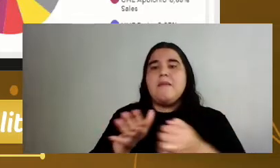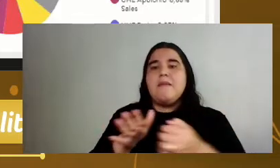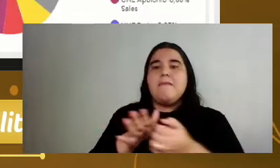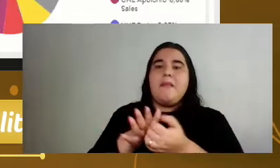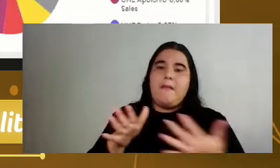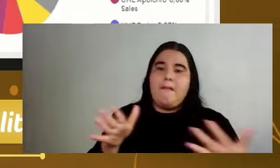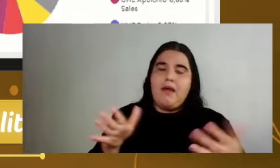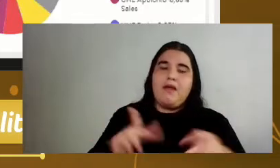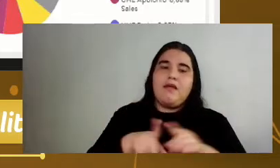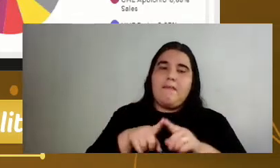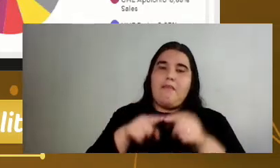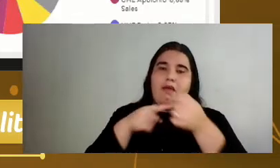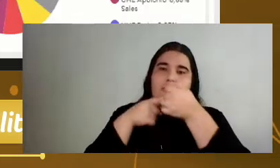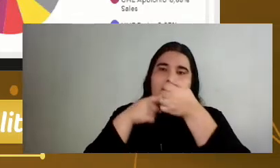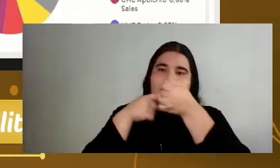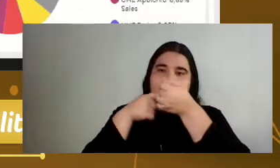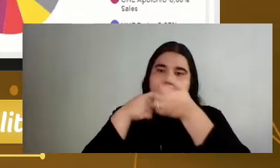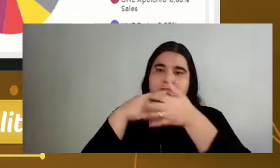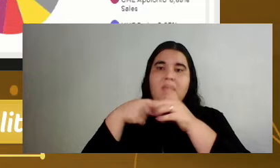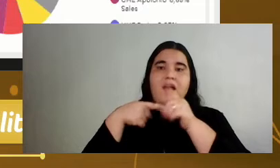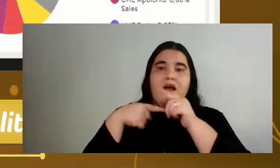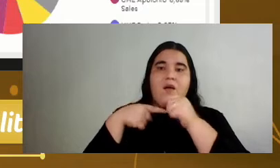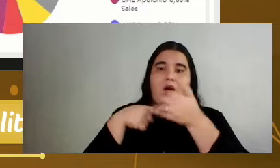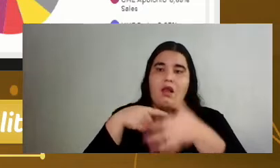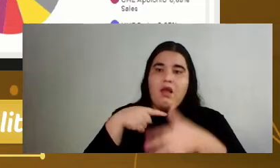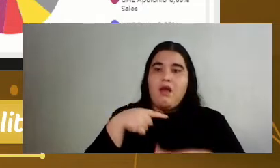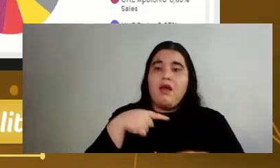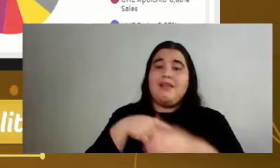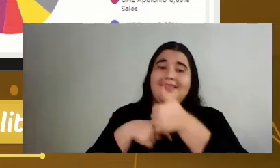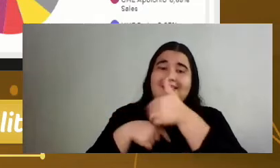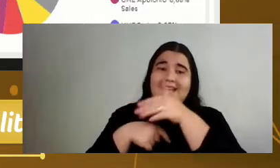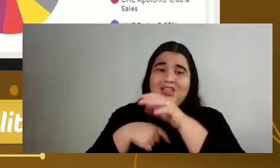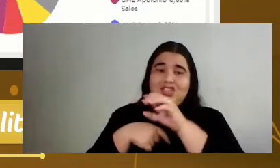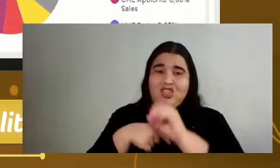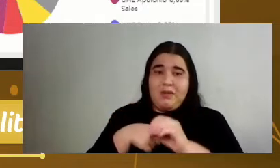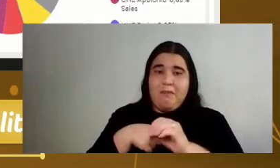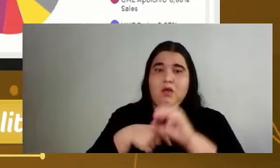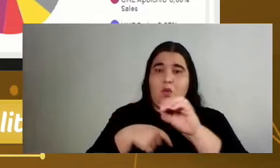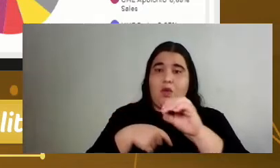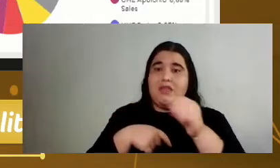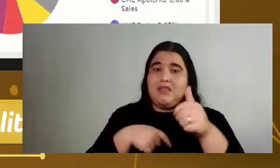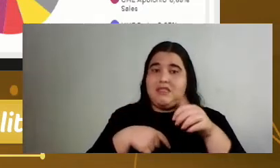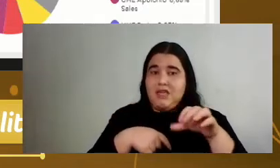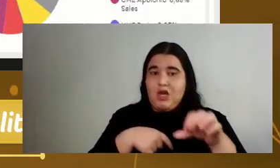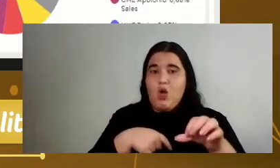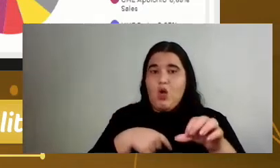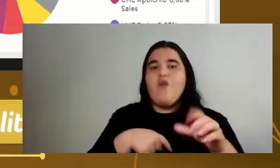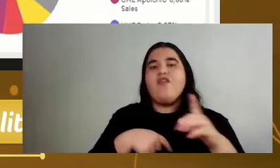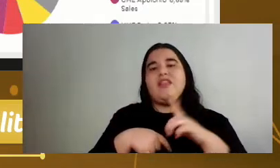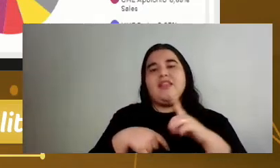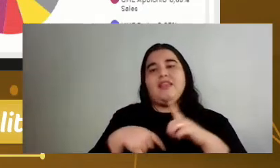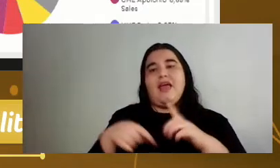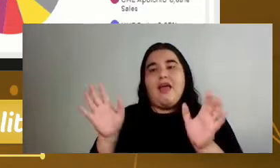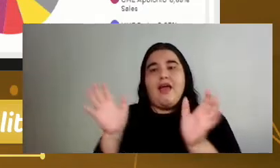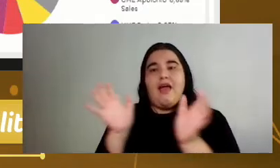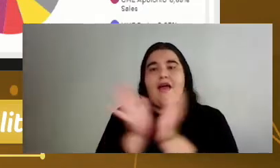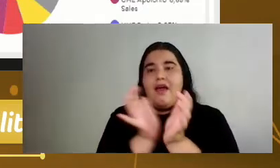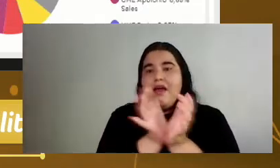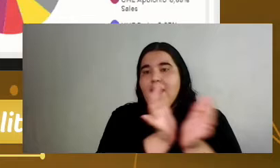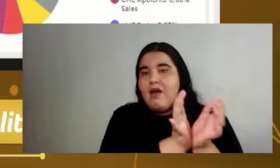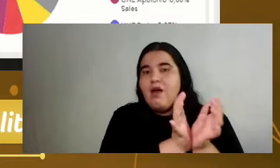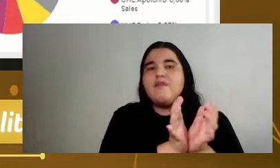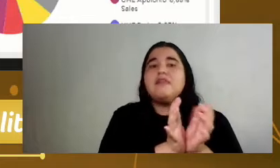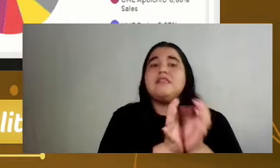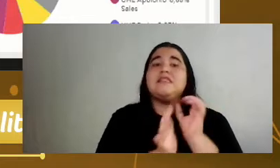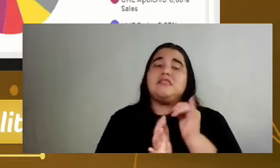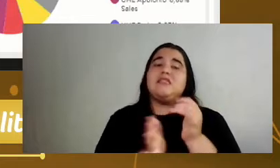esses 10.019 ocorrências contemplam essas classes. Então, se eu quiser fazer uma pesquisa, saber desses